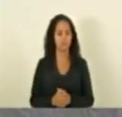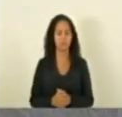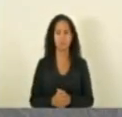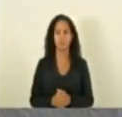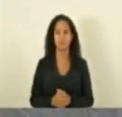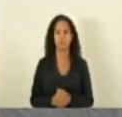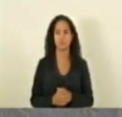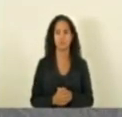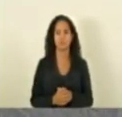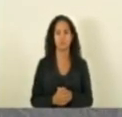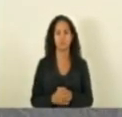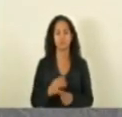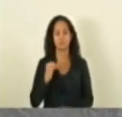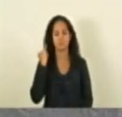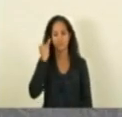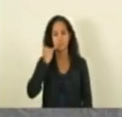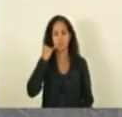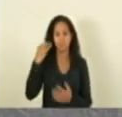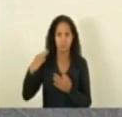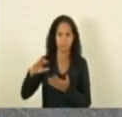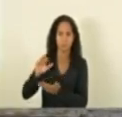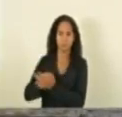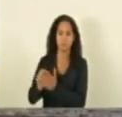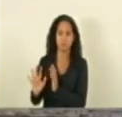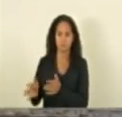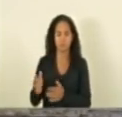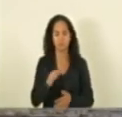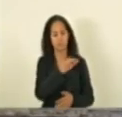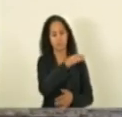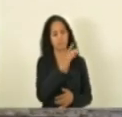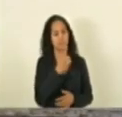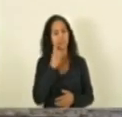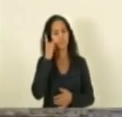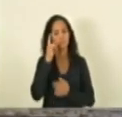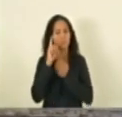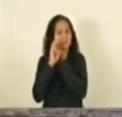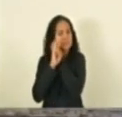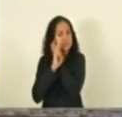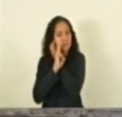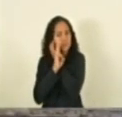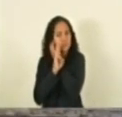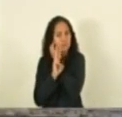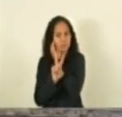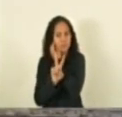Fica registrado, deputada Janete. Convoco o deputado Vandinho.